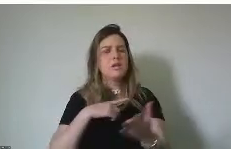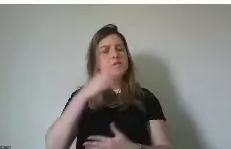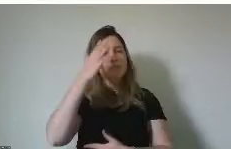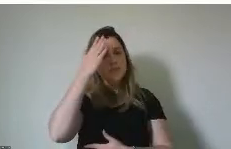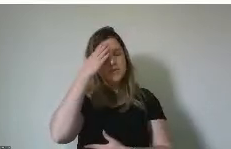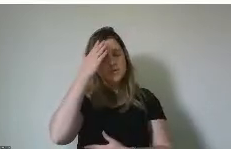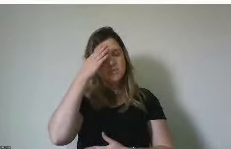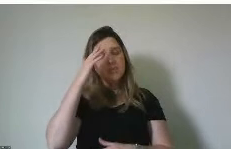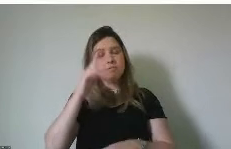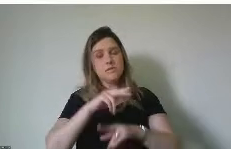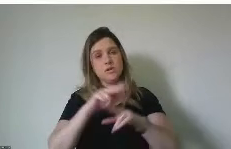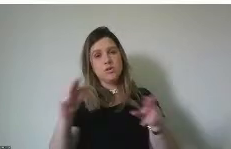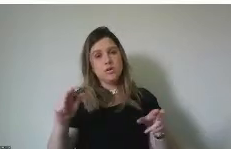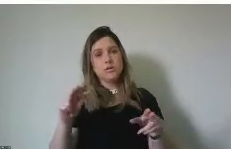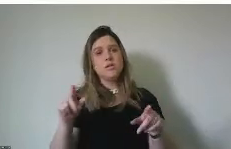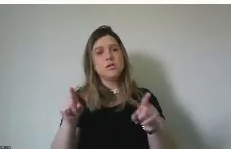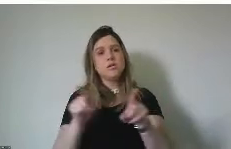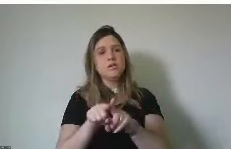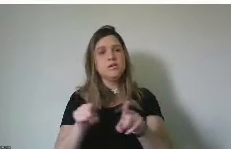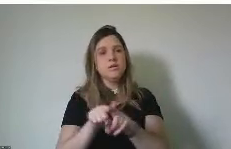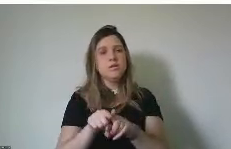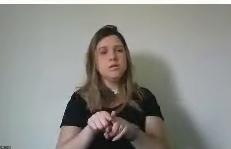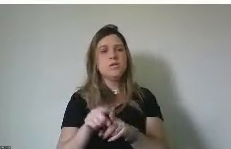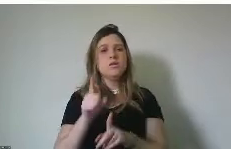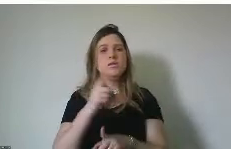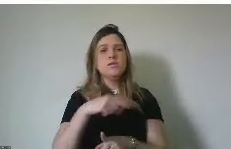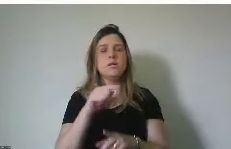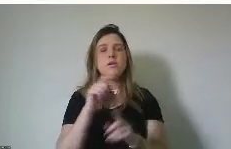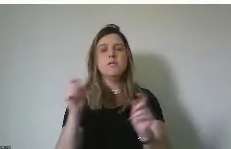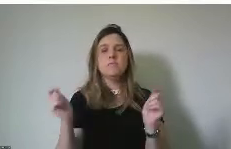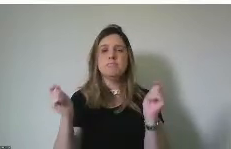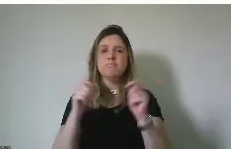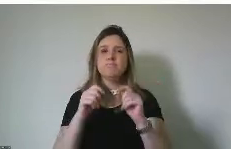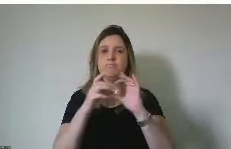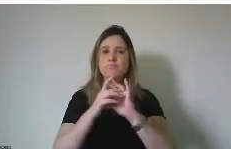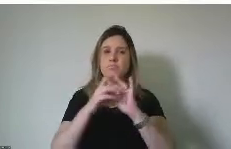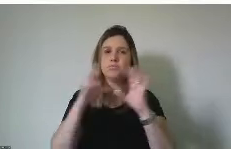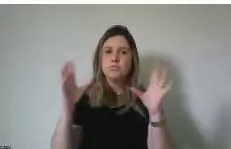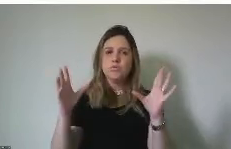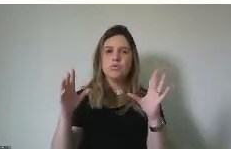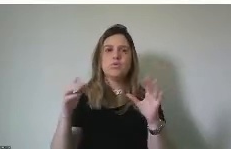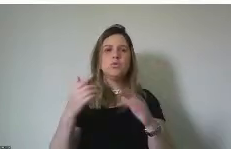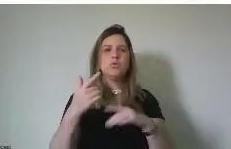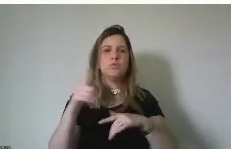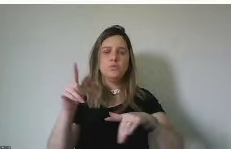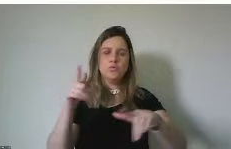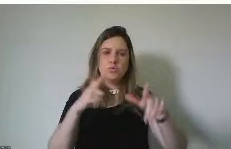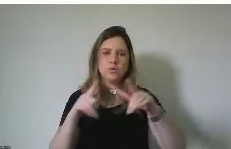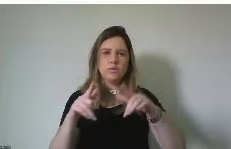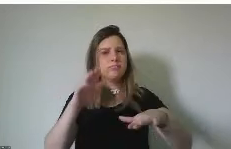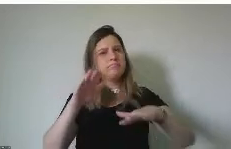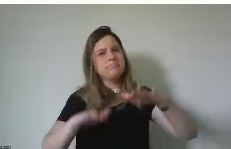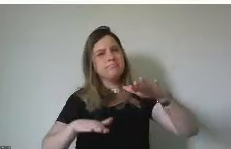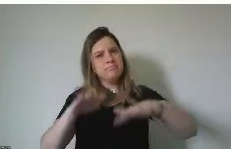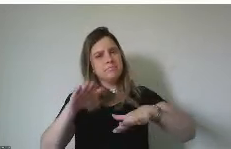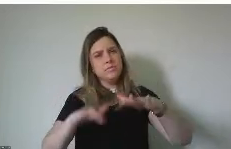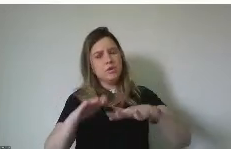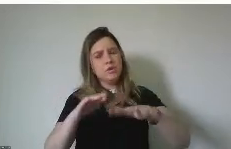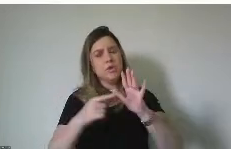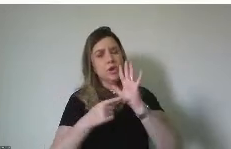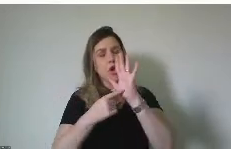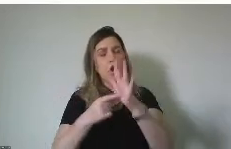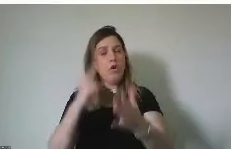que a solar gera assim que tem várias possibilidades de produção do Sol e do vento dependendo da realização do insumo primário